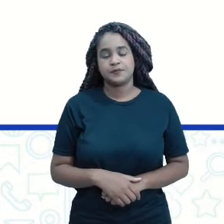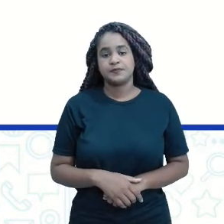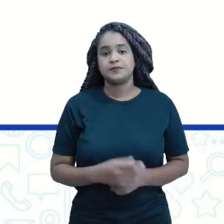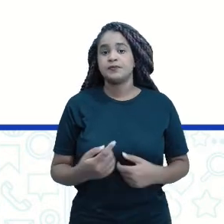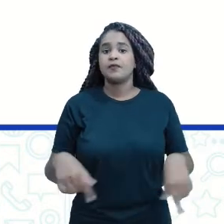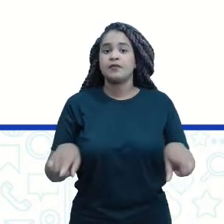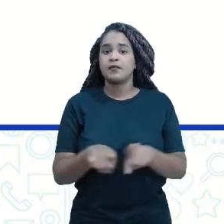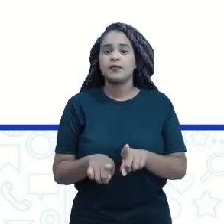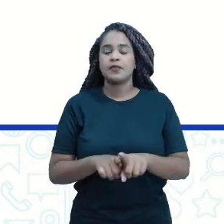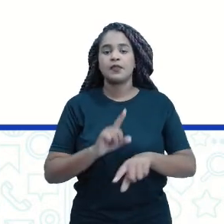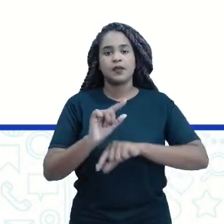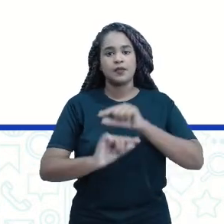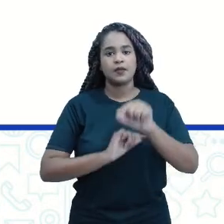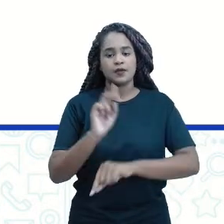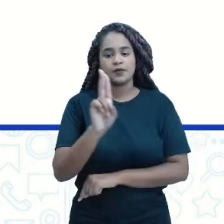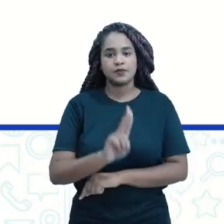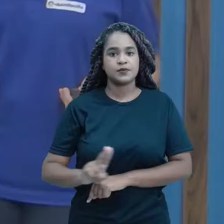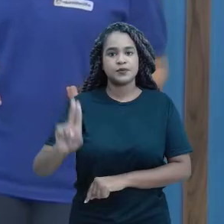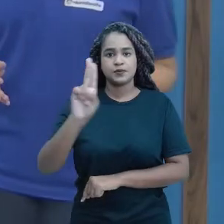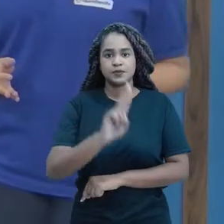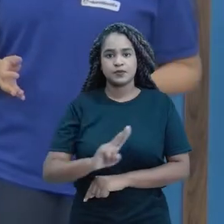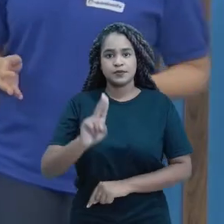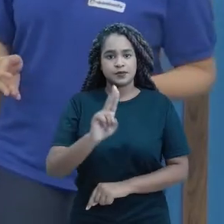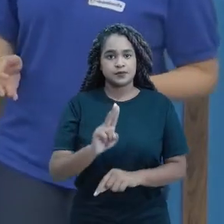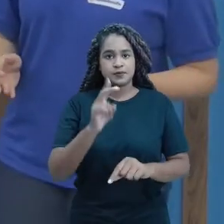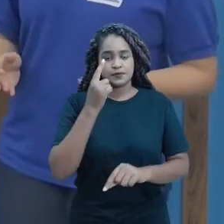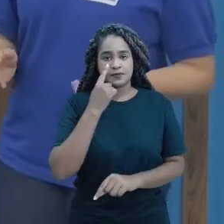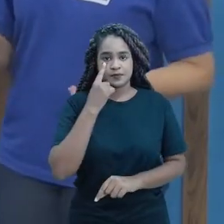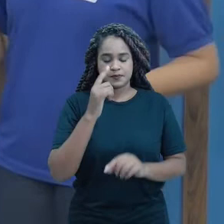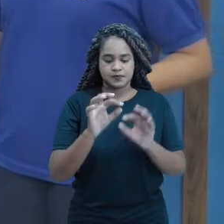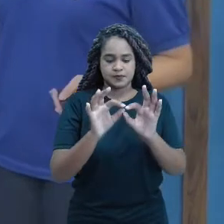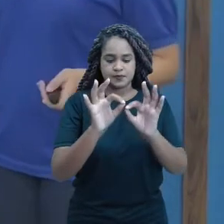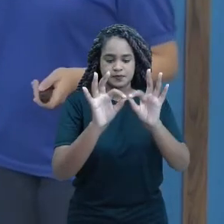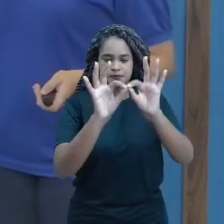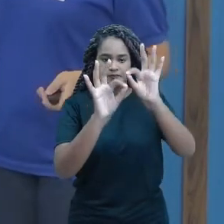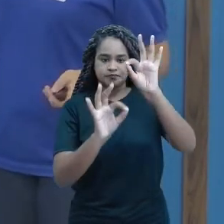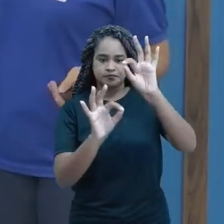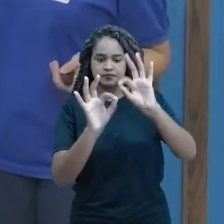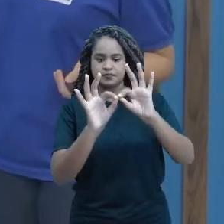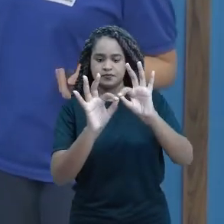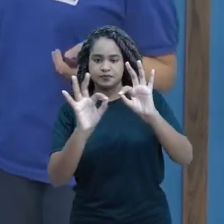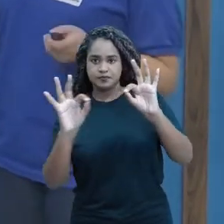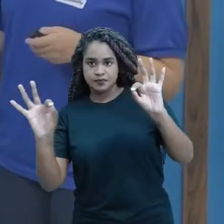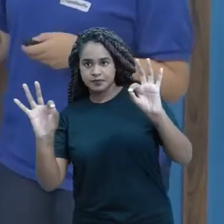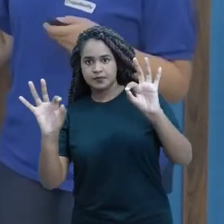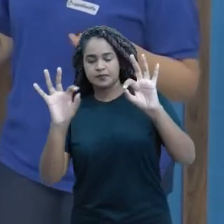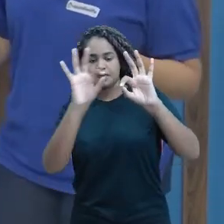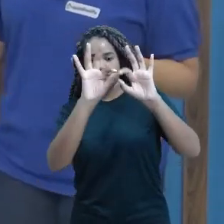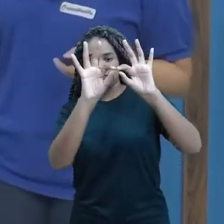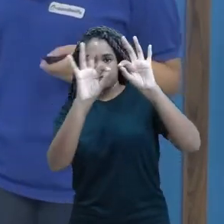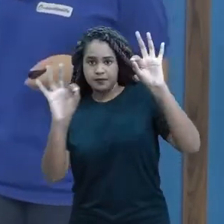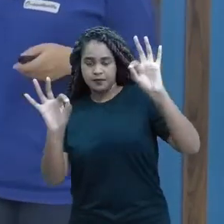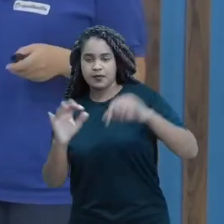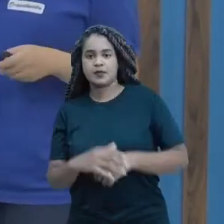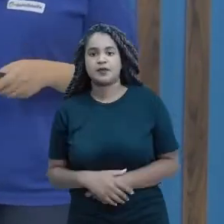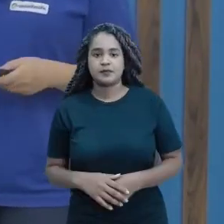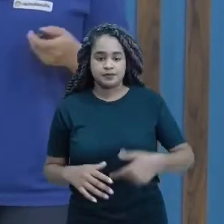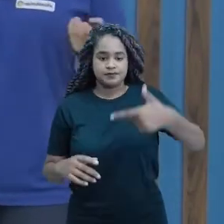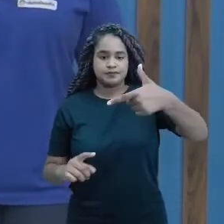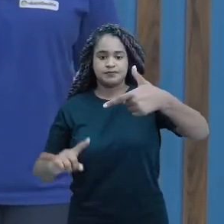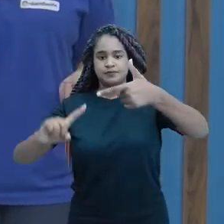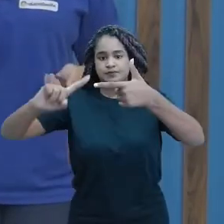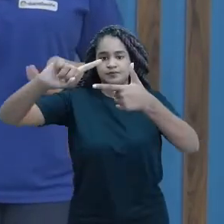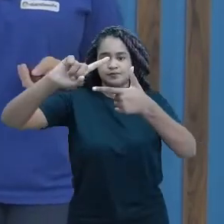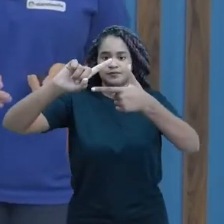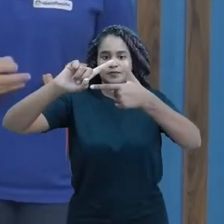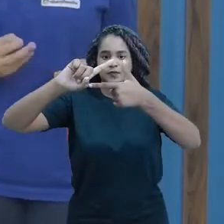está utilizando os lados como base, né? Então você vê, ó, nesses 2 exemplos iniciais, a gente utilizou ali os lados